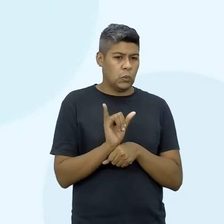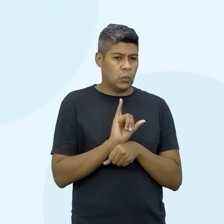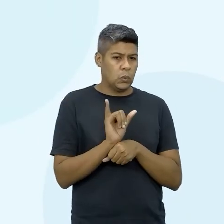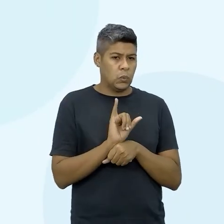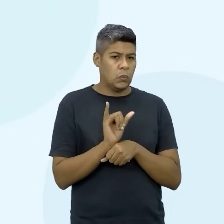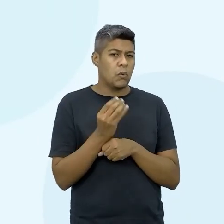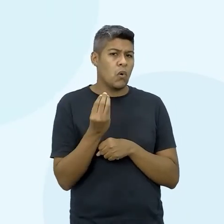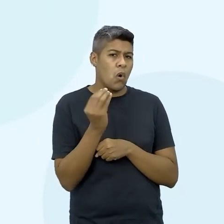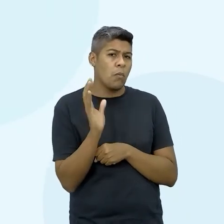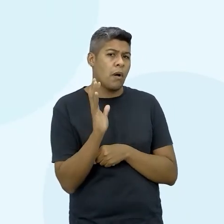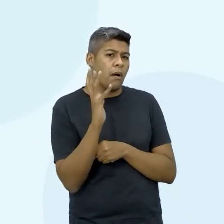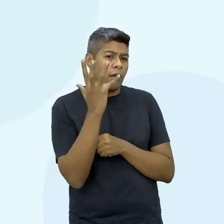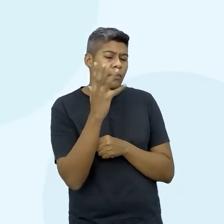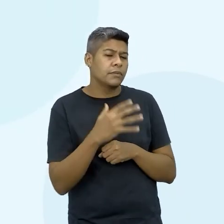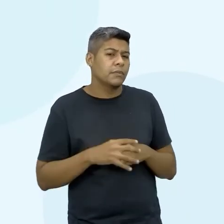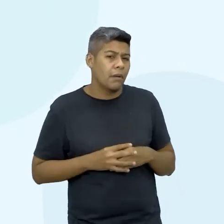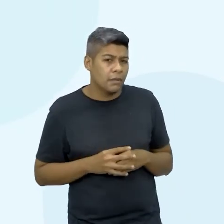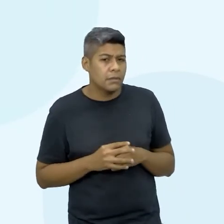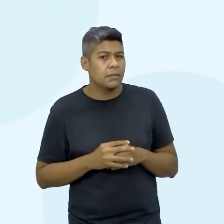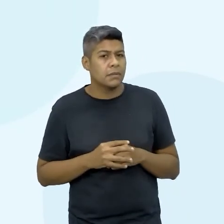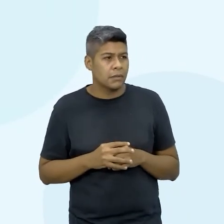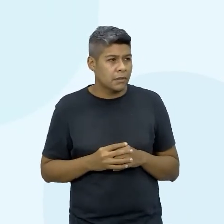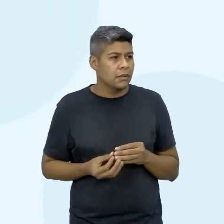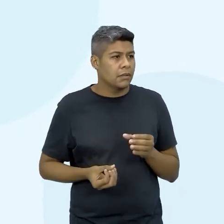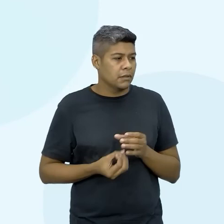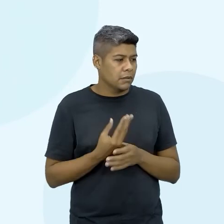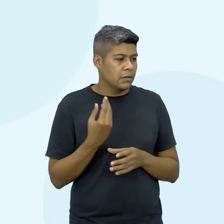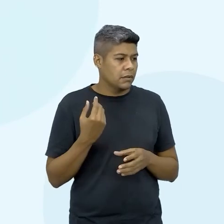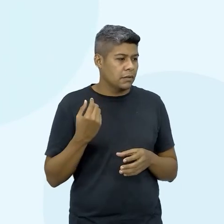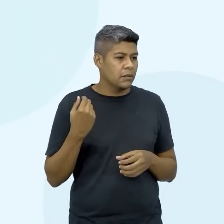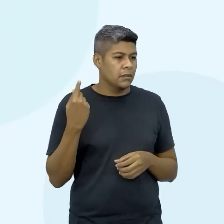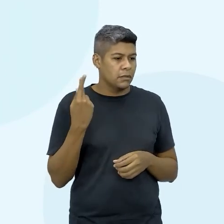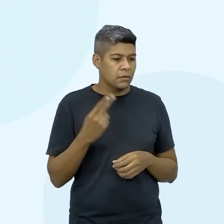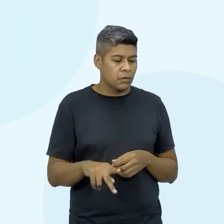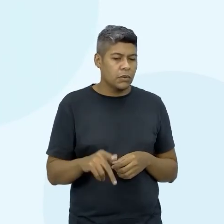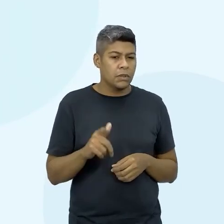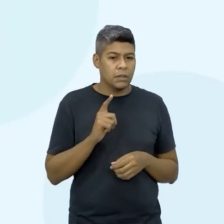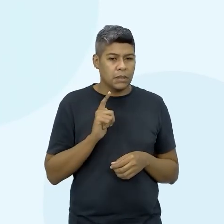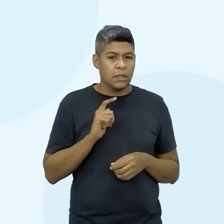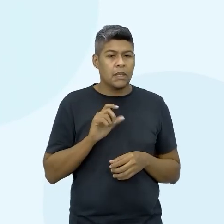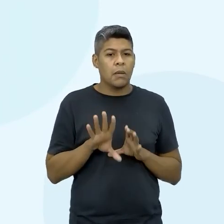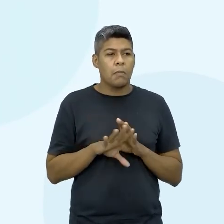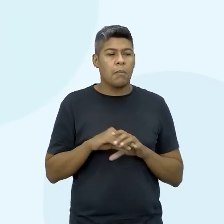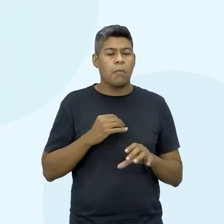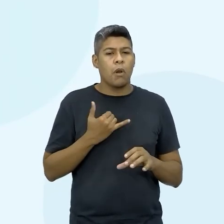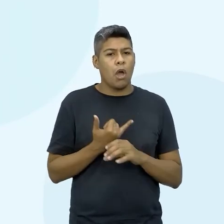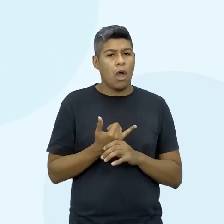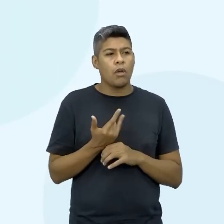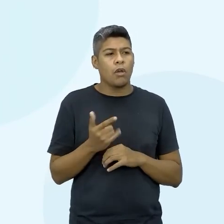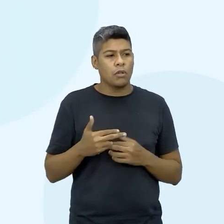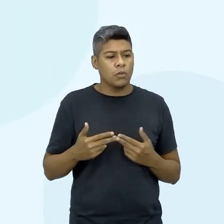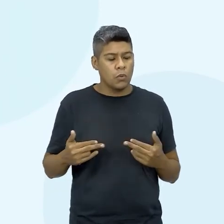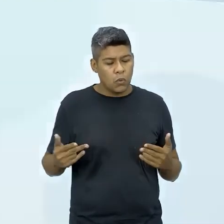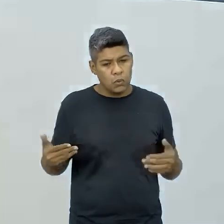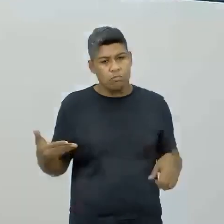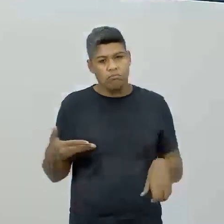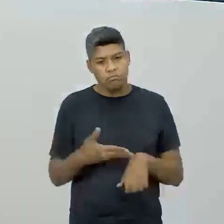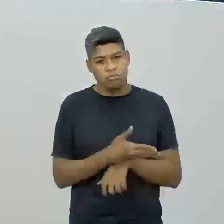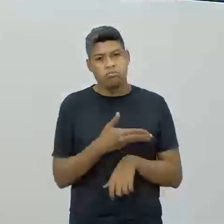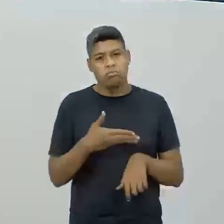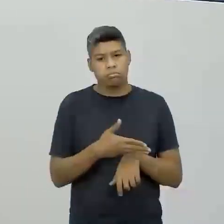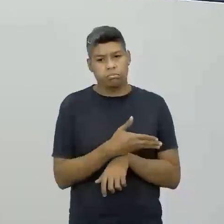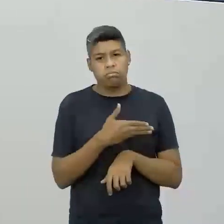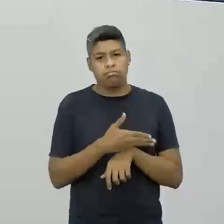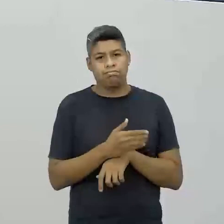sobre como funciona uma geotérmica para vocês criarem as suas, tá certo? Nós temos blogs e outras coisas aí. Então, acessem